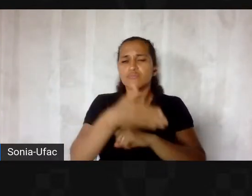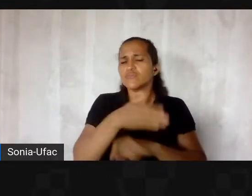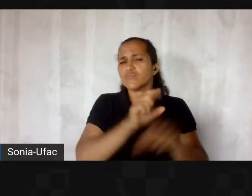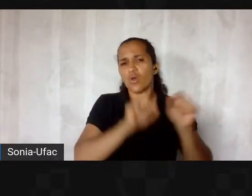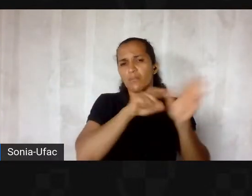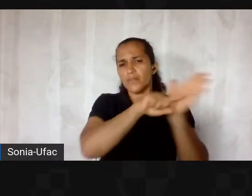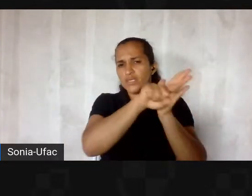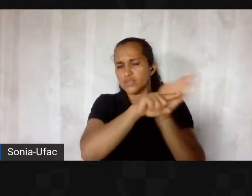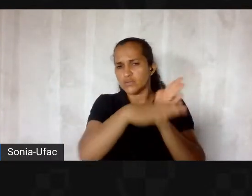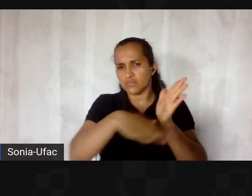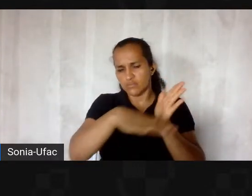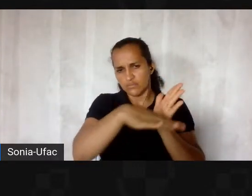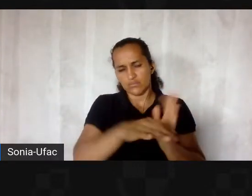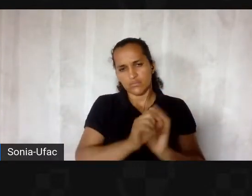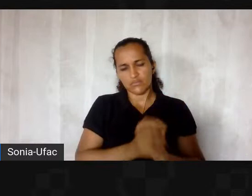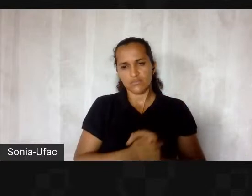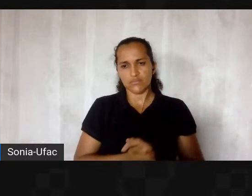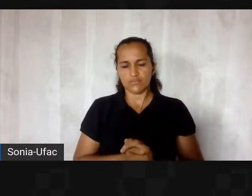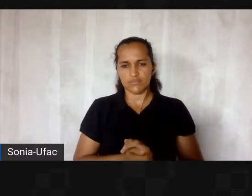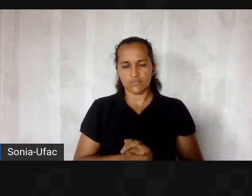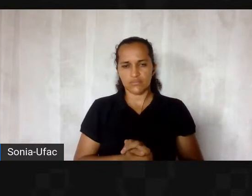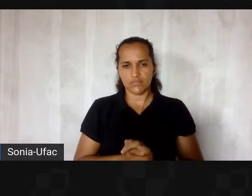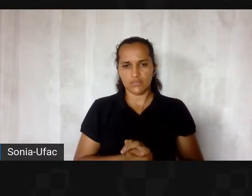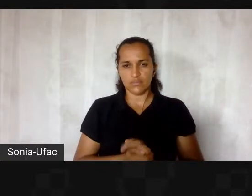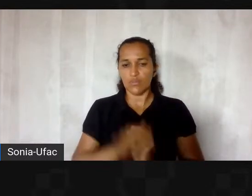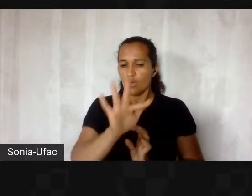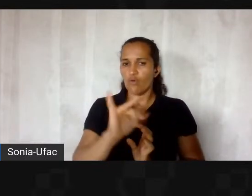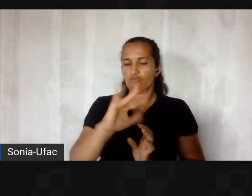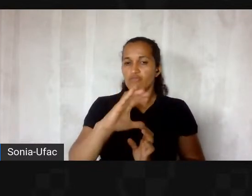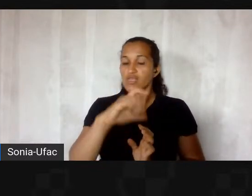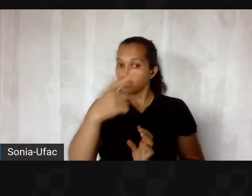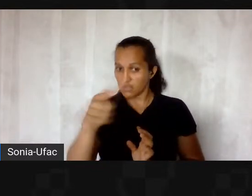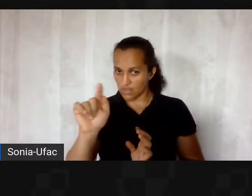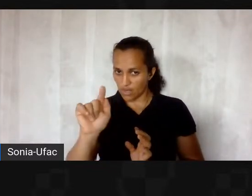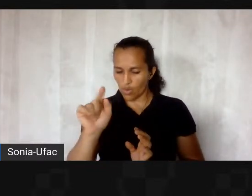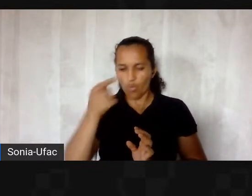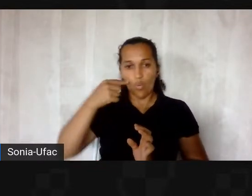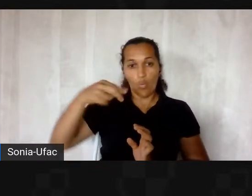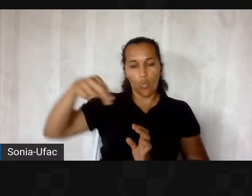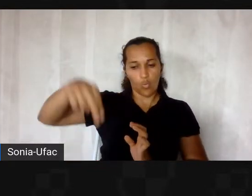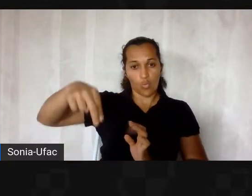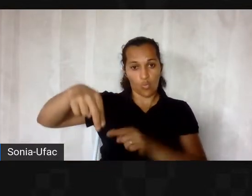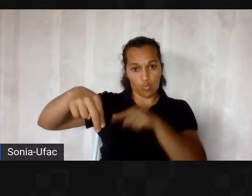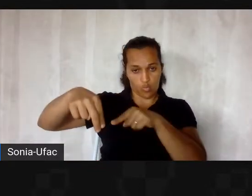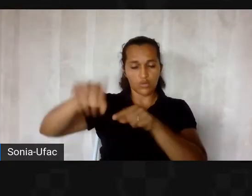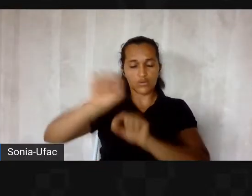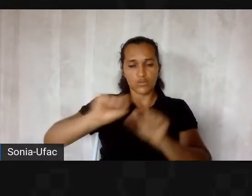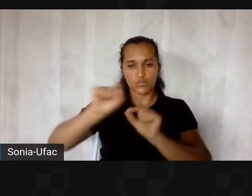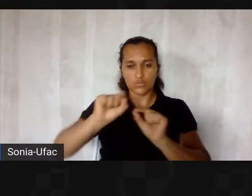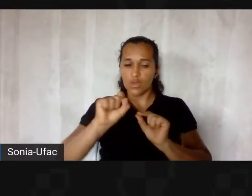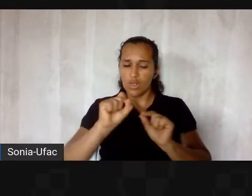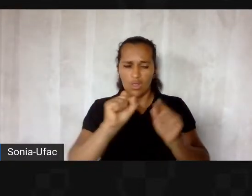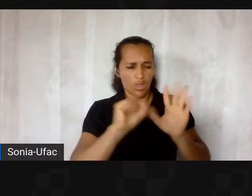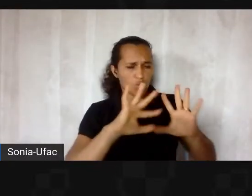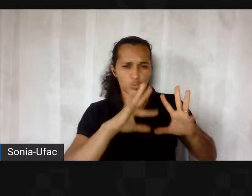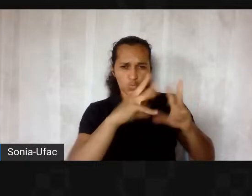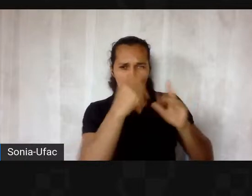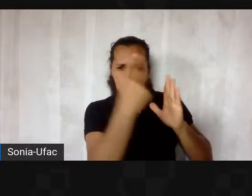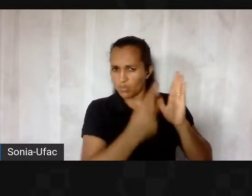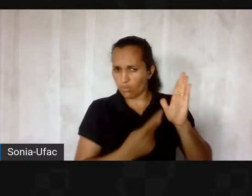ficção do Nordeste, estudamos vários autores do Nordeste, a obra quase que total,